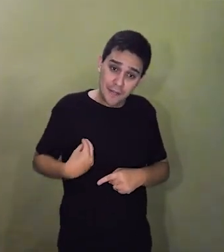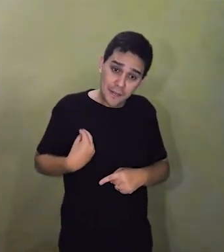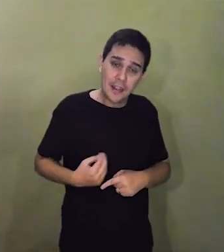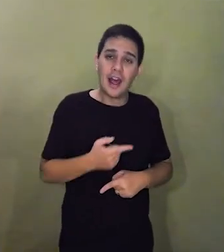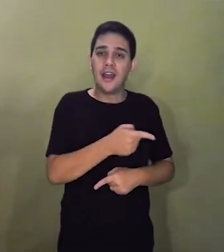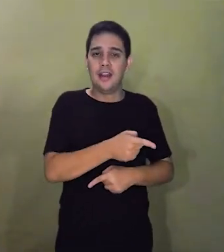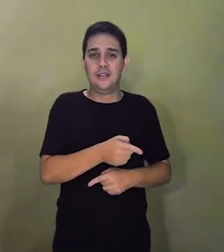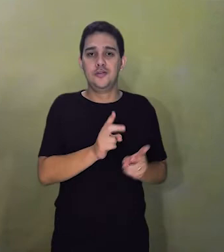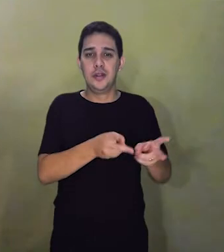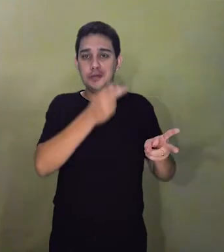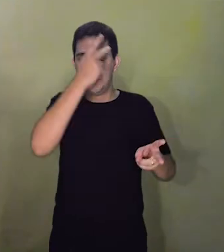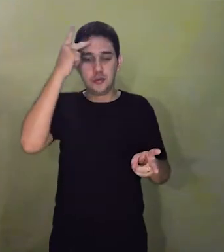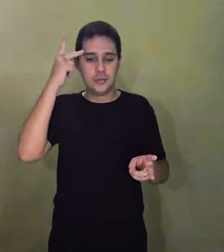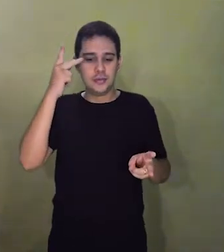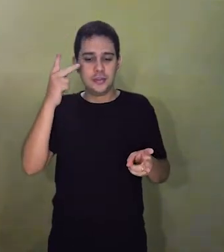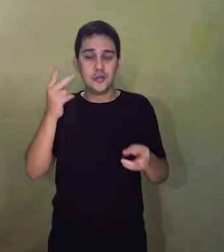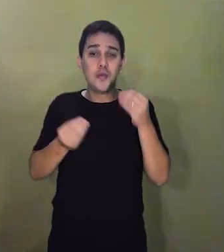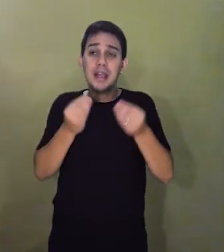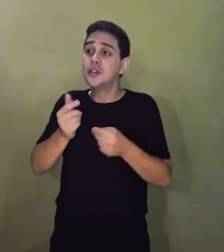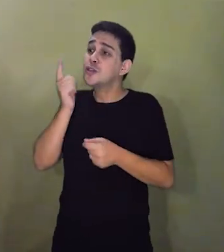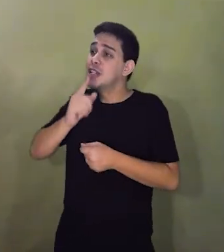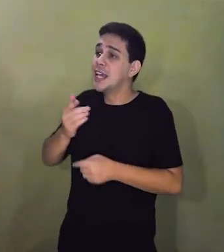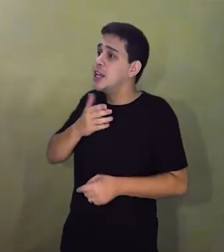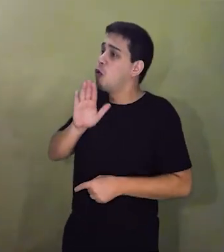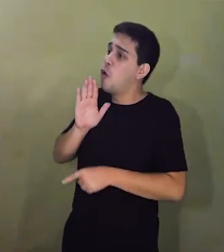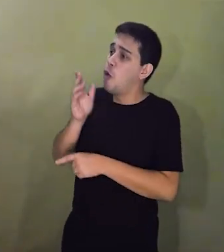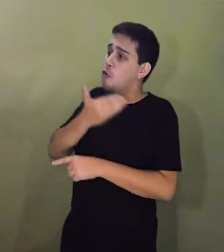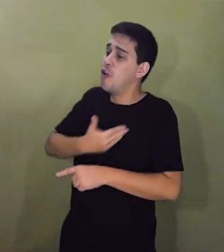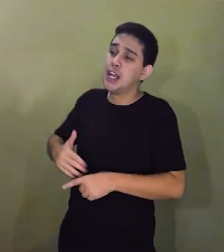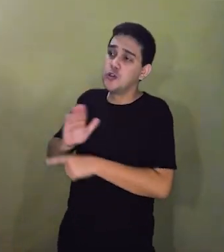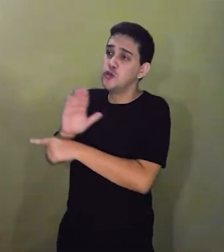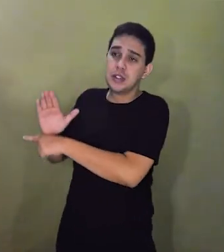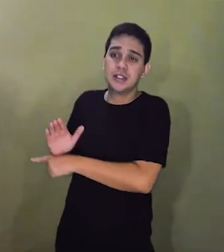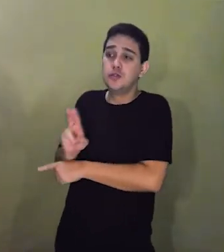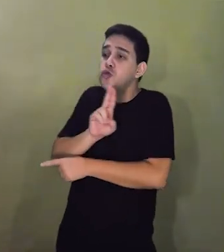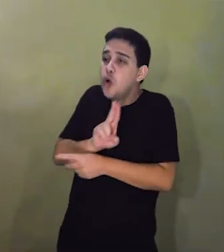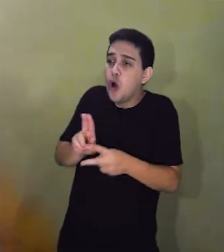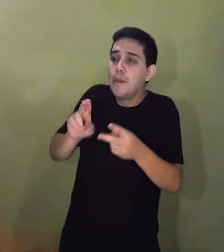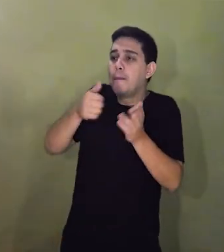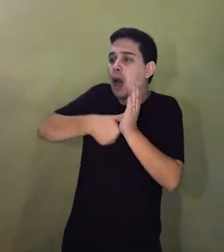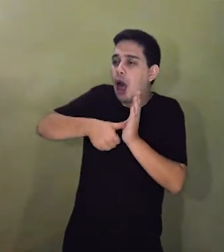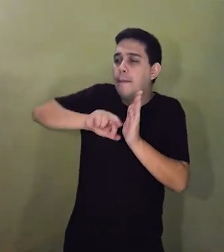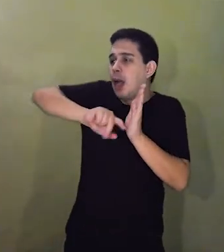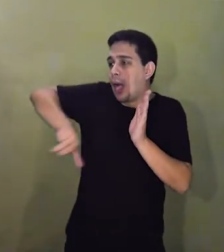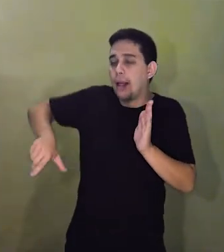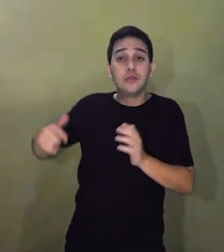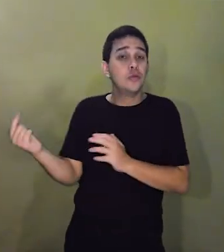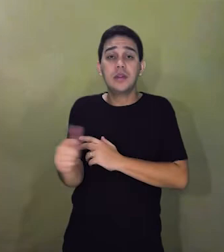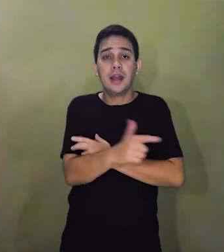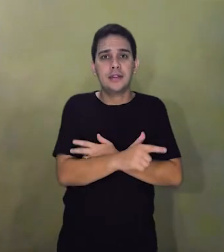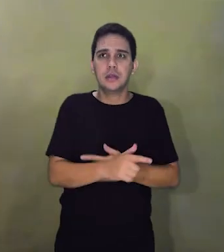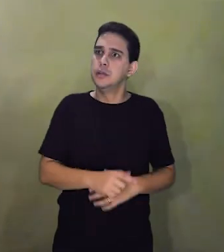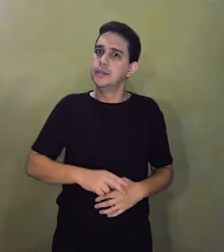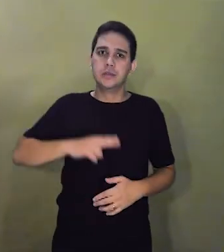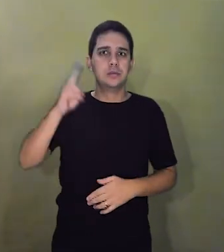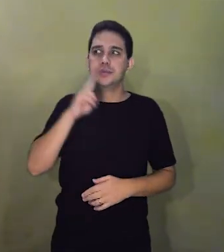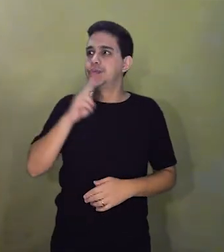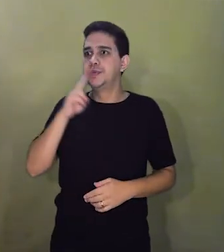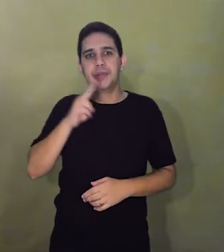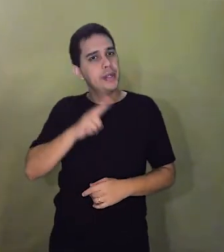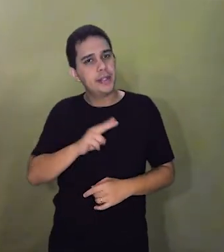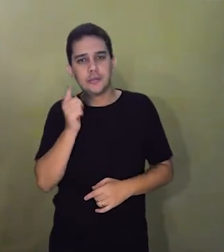o acesso a esse benefício é impossível. Então, existe também uma necessidade desse trabalho, há uma certa urgência na obtenção